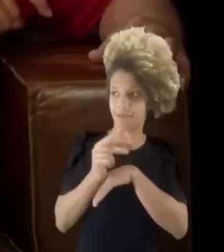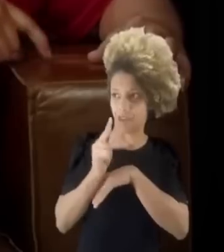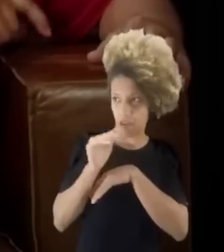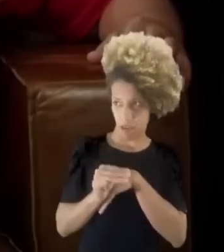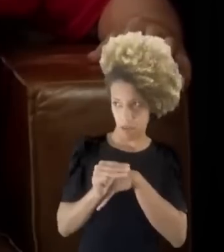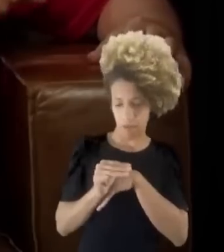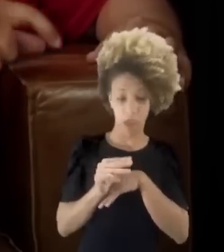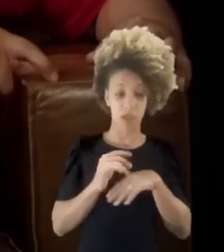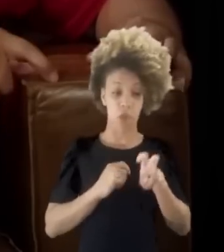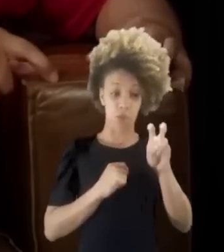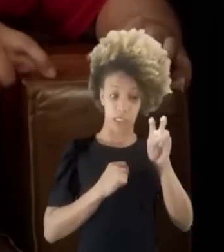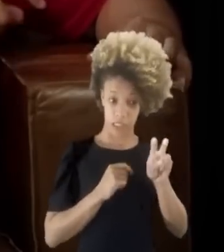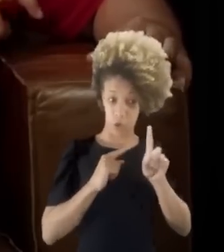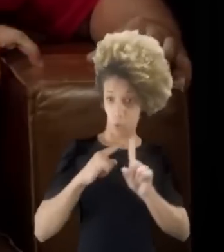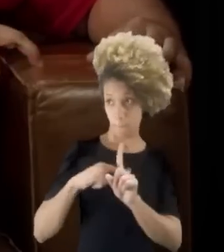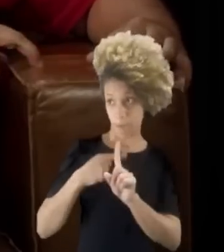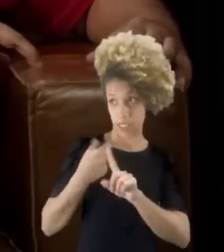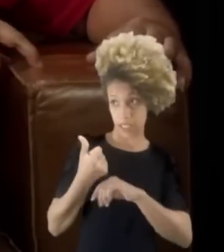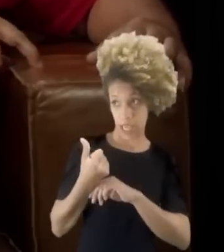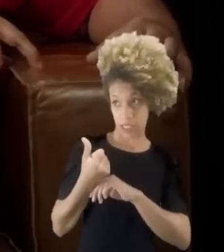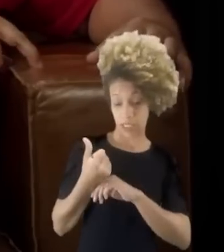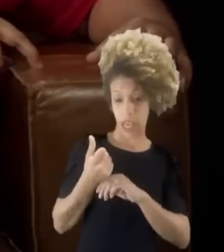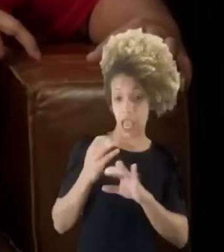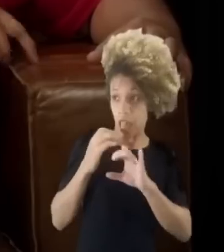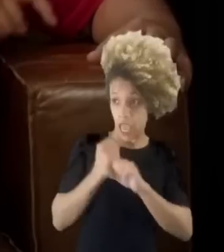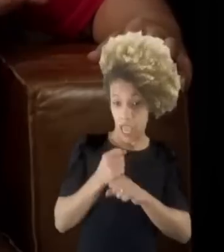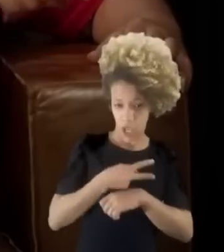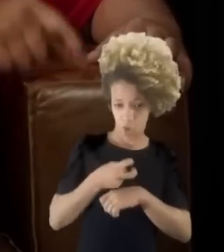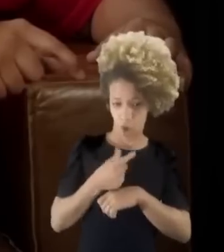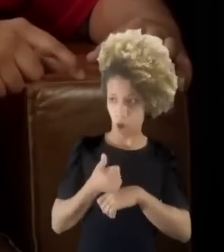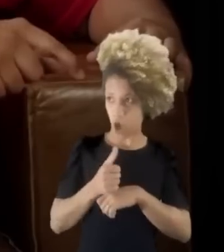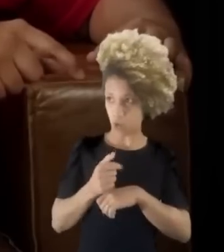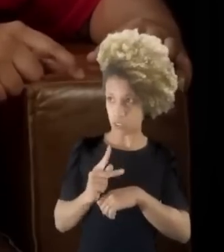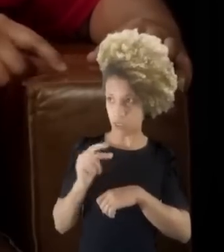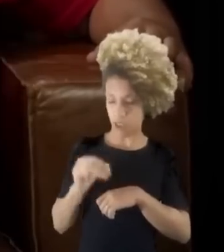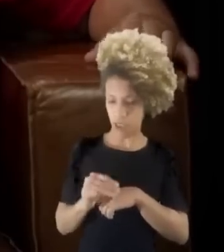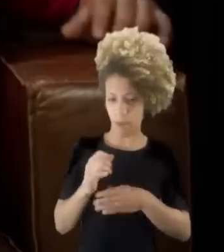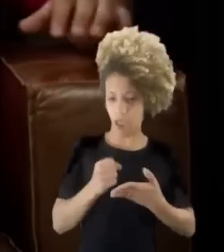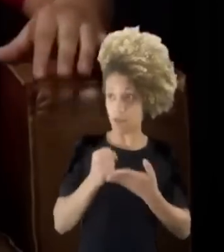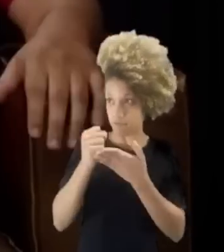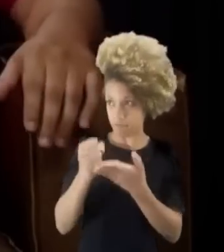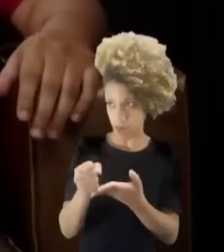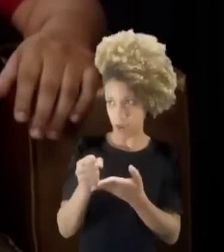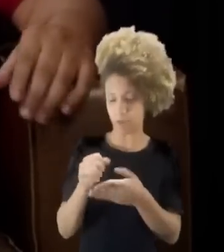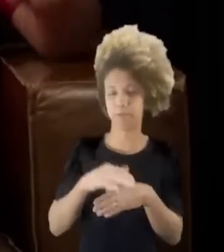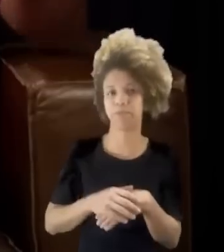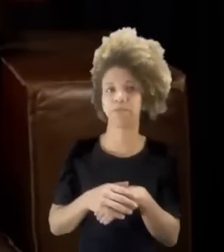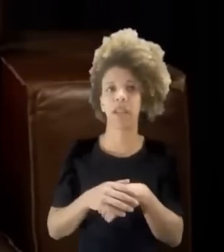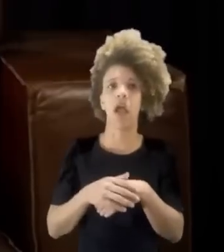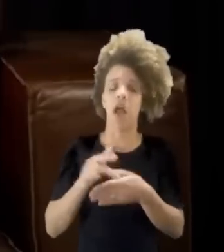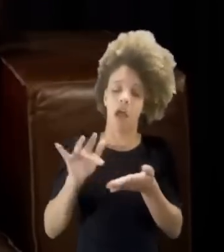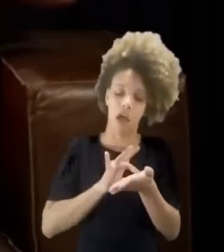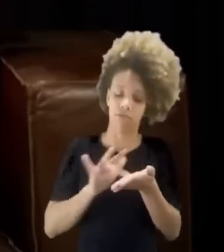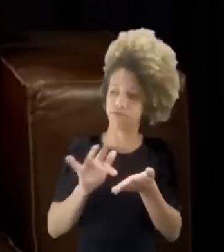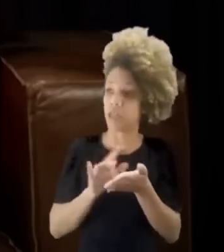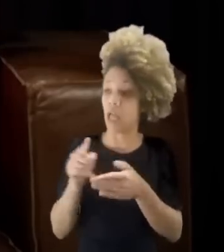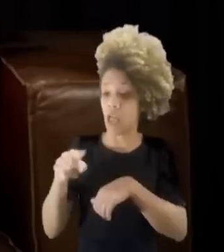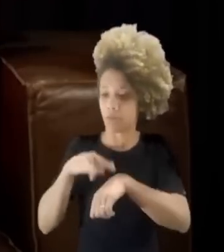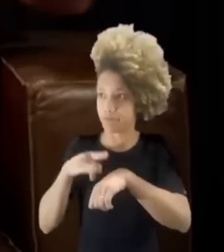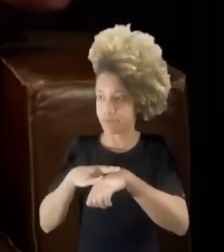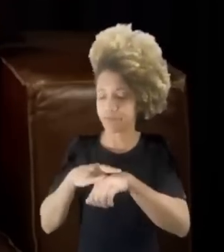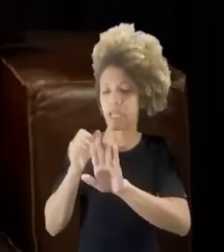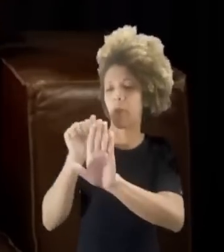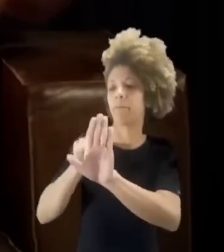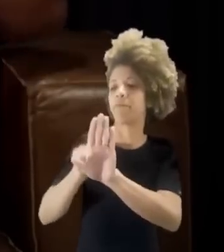você coloca 5 + 6 dá 11 Km certo e aí ele entrega esse pedido aí o cara toca o cara tá no banheiro o cara